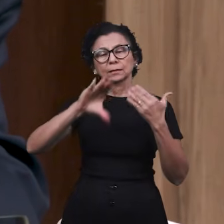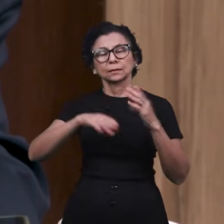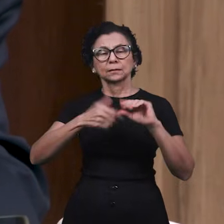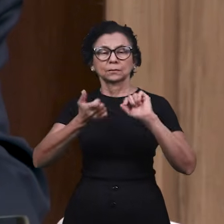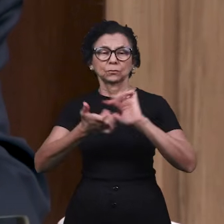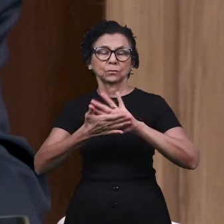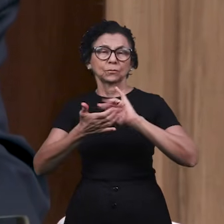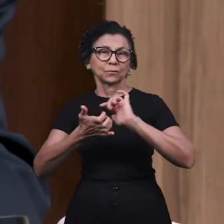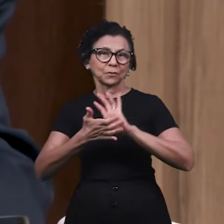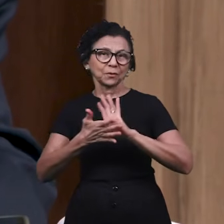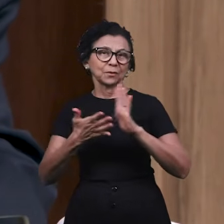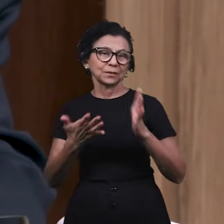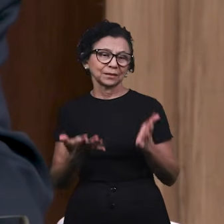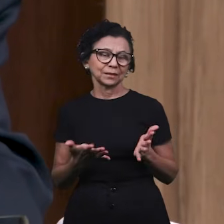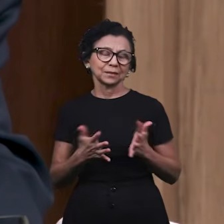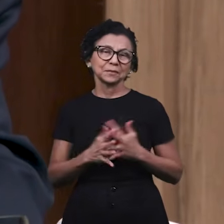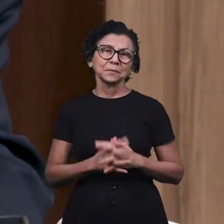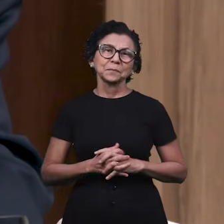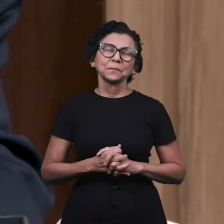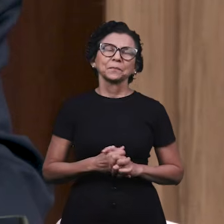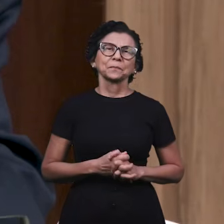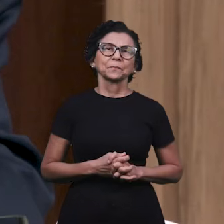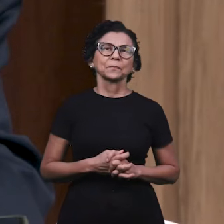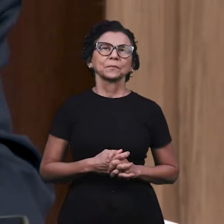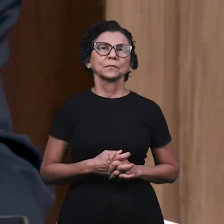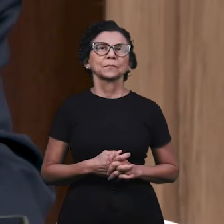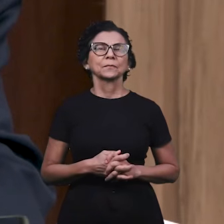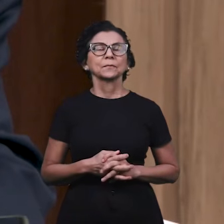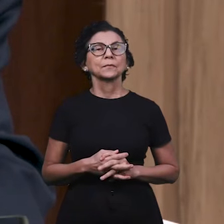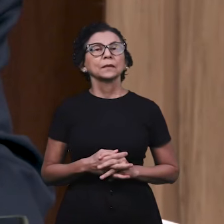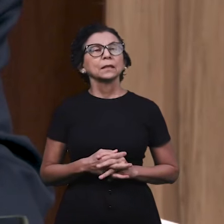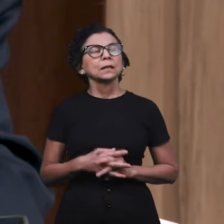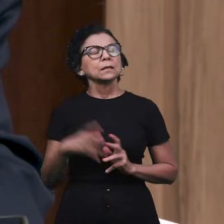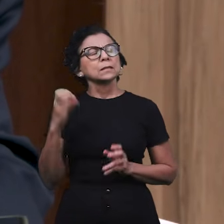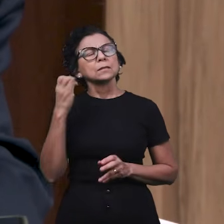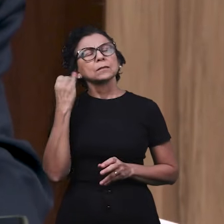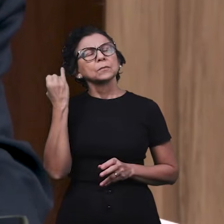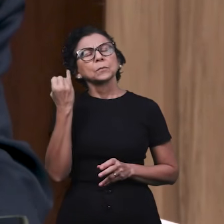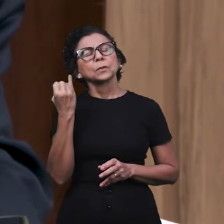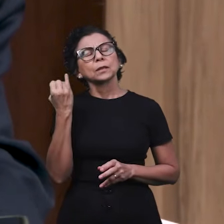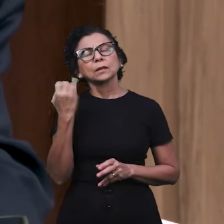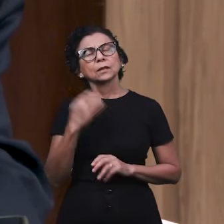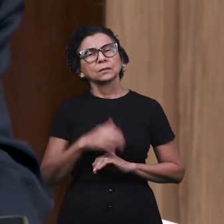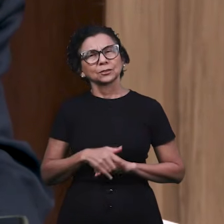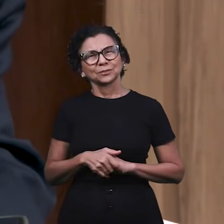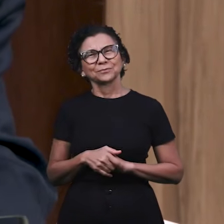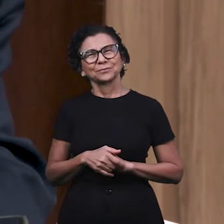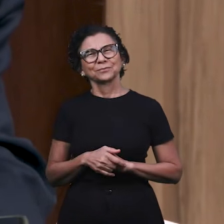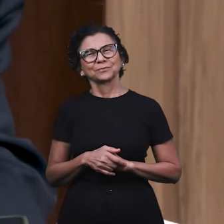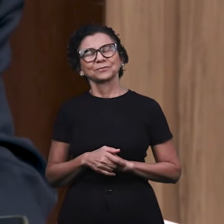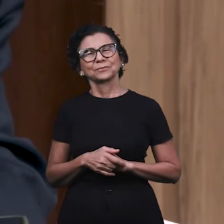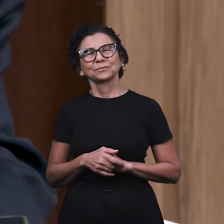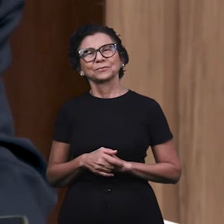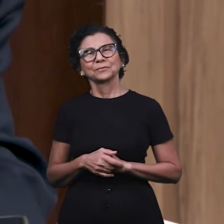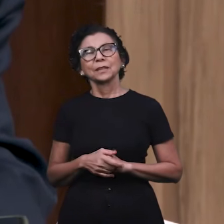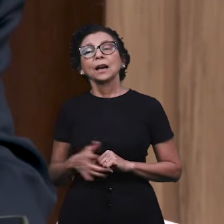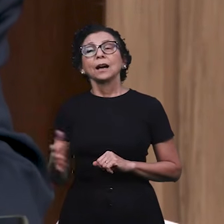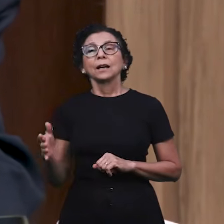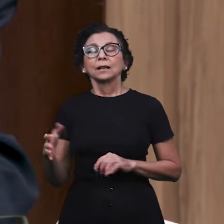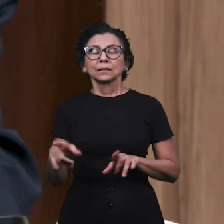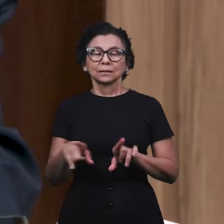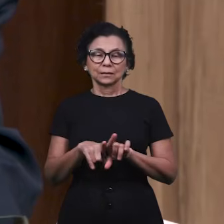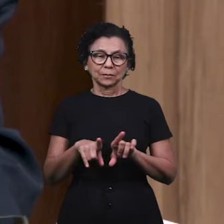cantados. E isso é um aspecto fundamental com relação à posição do grupo de louvor. Aí eu quero fazer